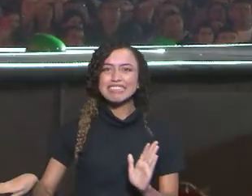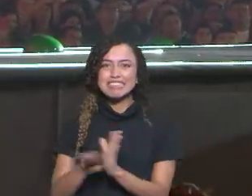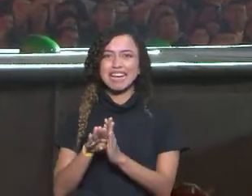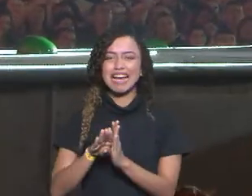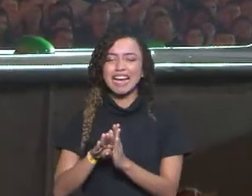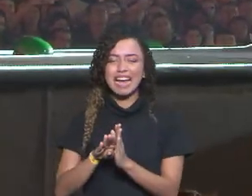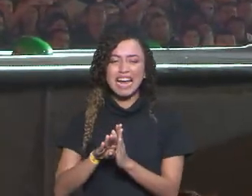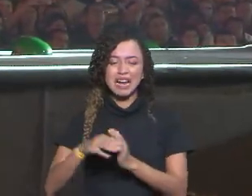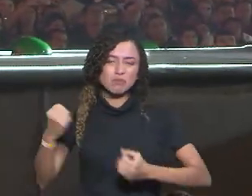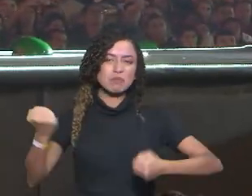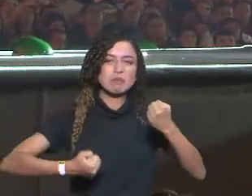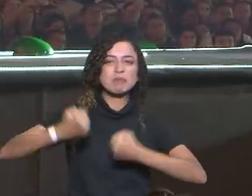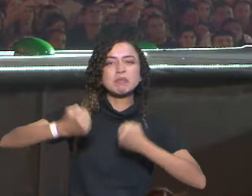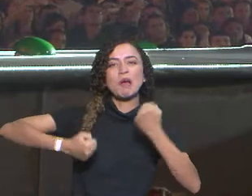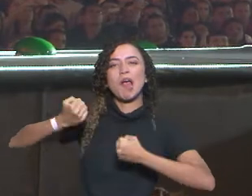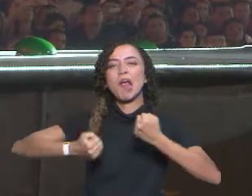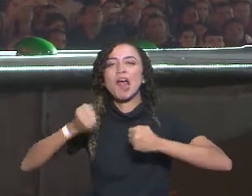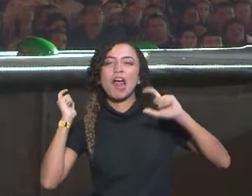carro